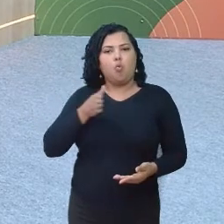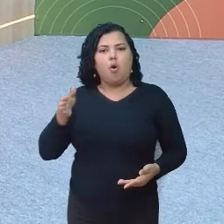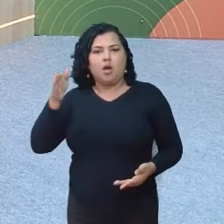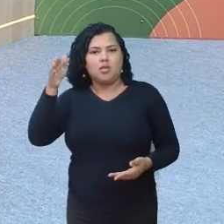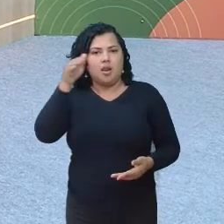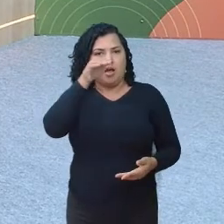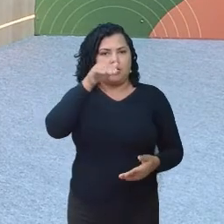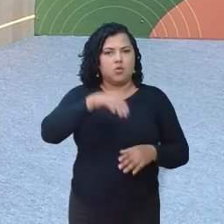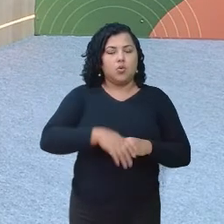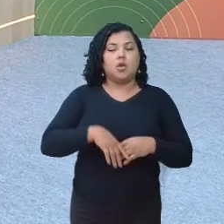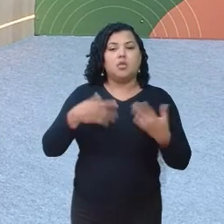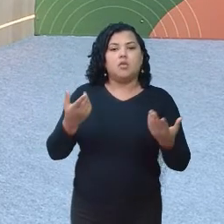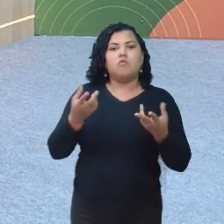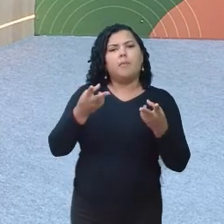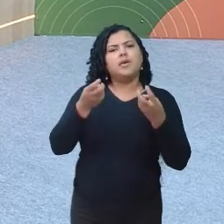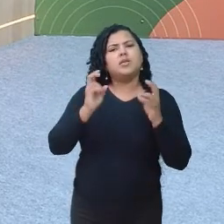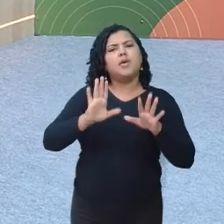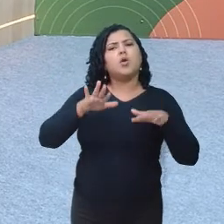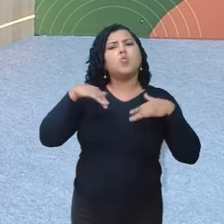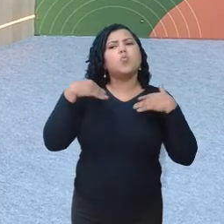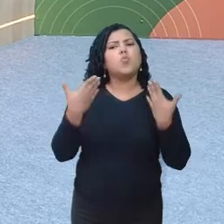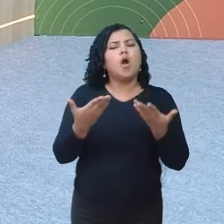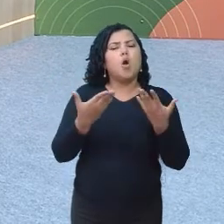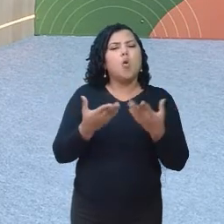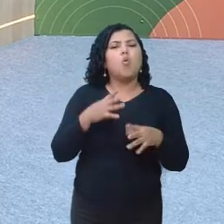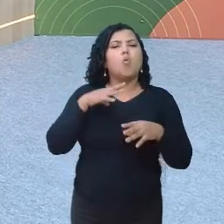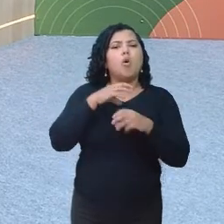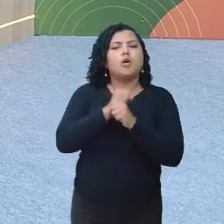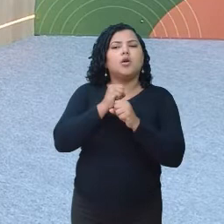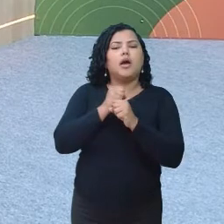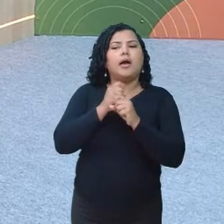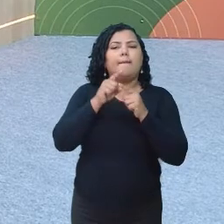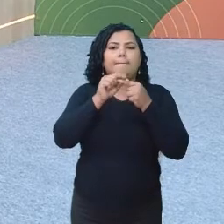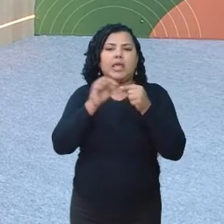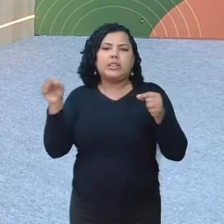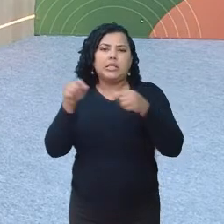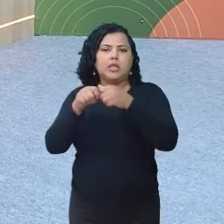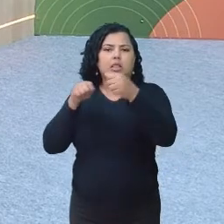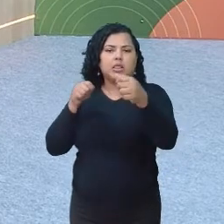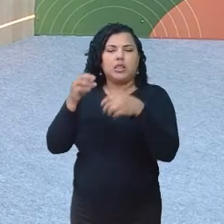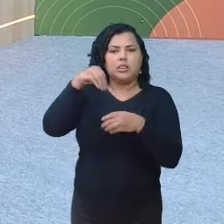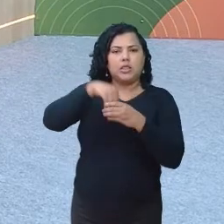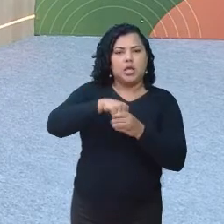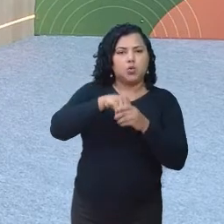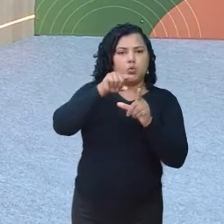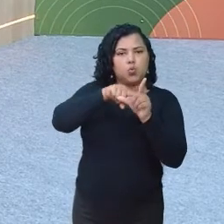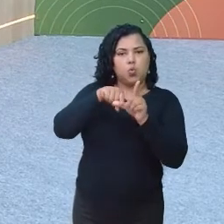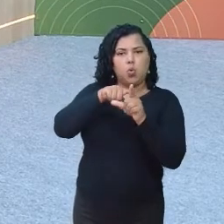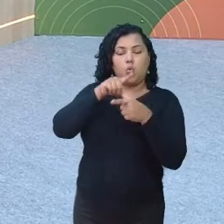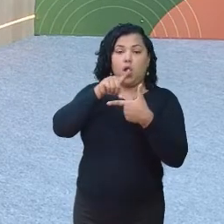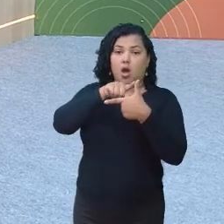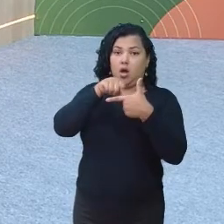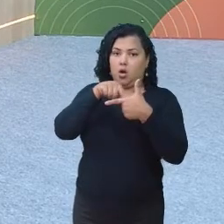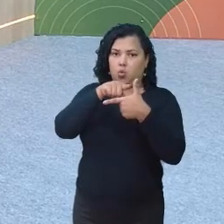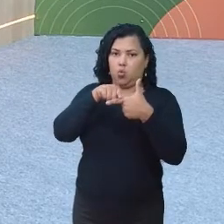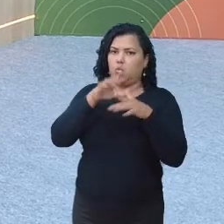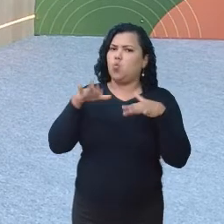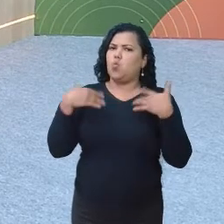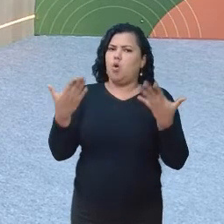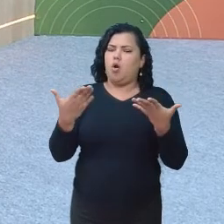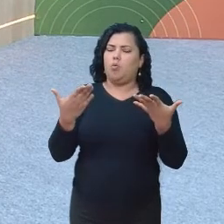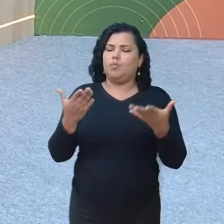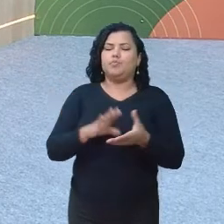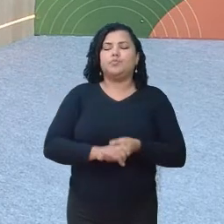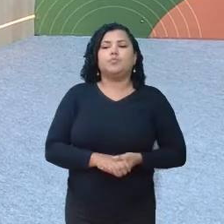a medida desse ângulo aqui e qual é a medida desse ângulo aqui. A única ferramenta que eu vou precisar para responder a